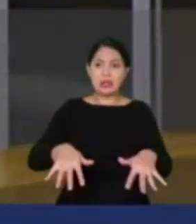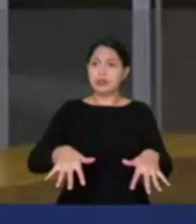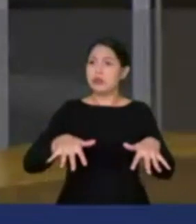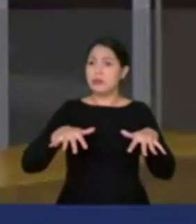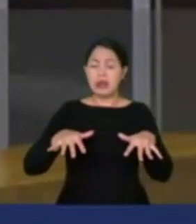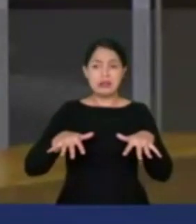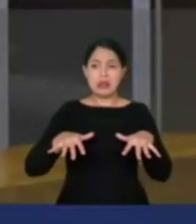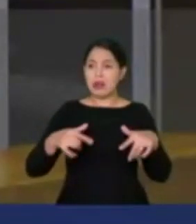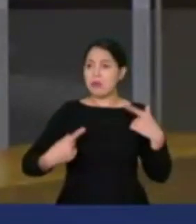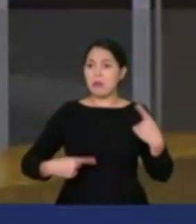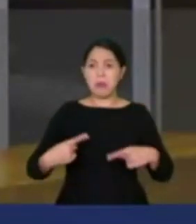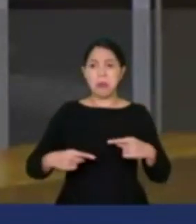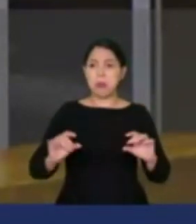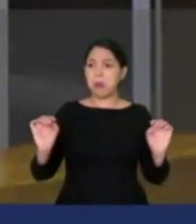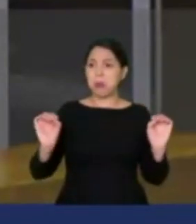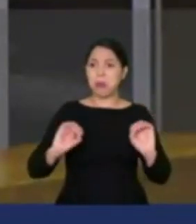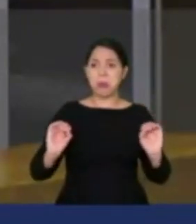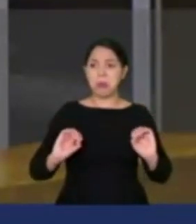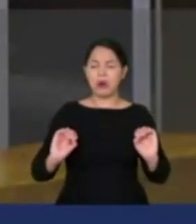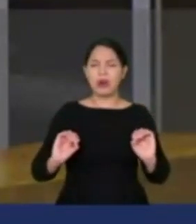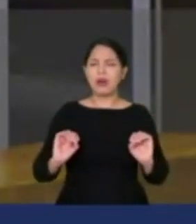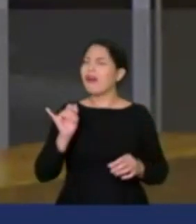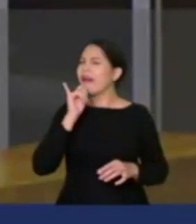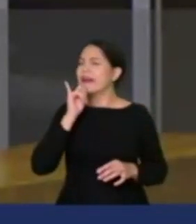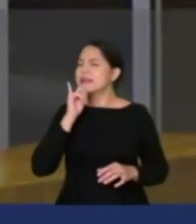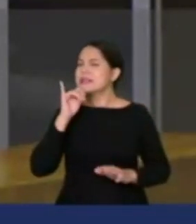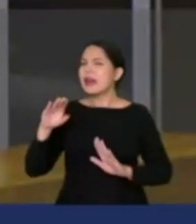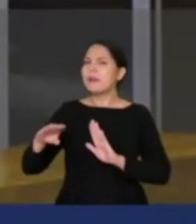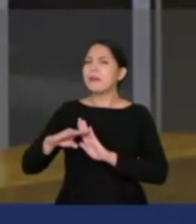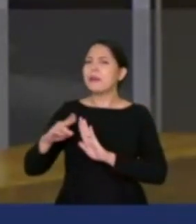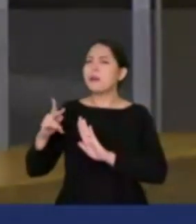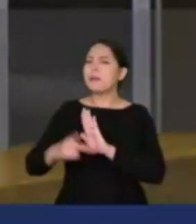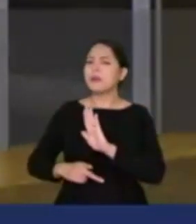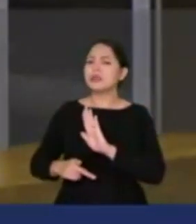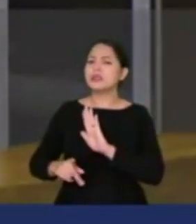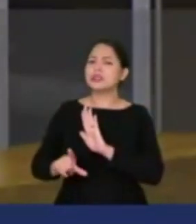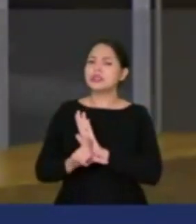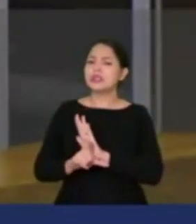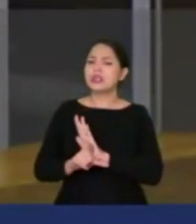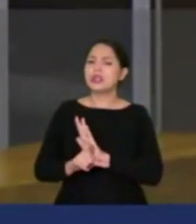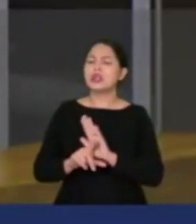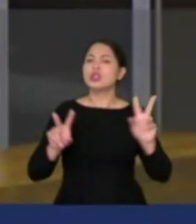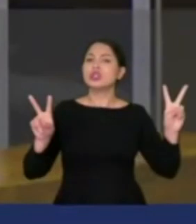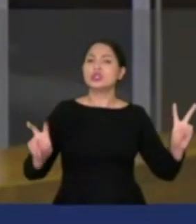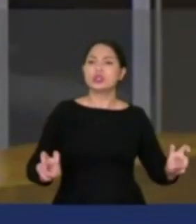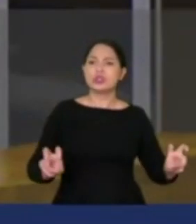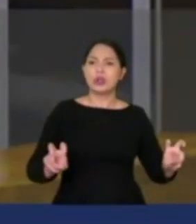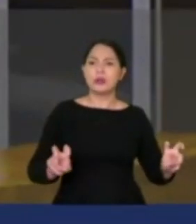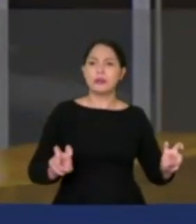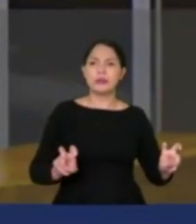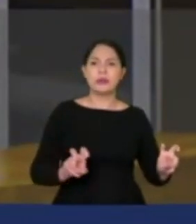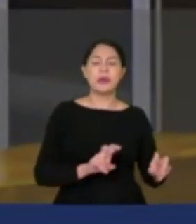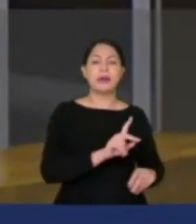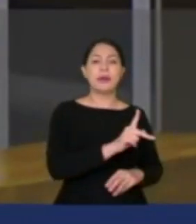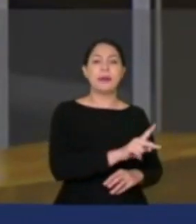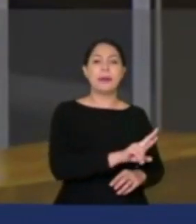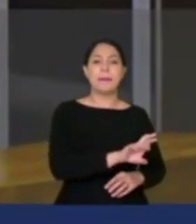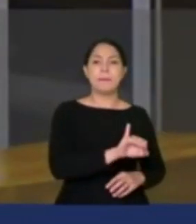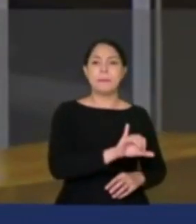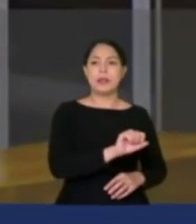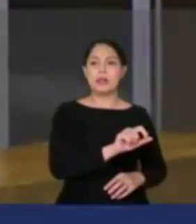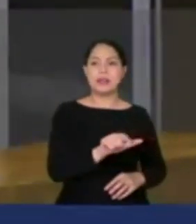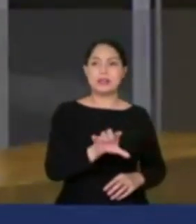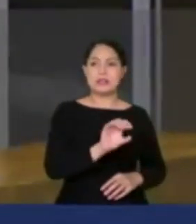ser discutidos. Falo, por exemplo, da volta da prisão após condenação em segunda instância. Nós estamos batendo